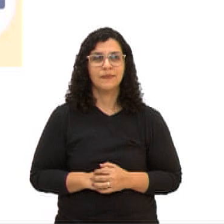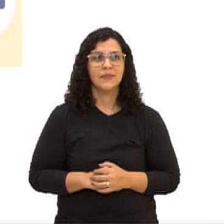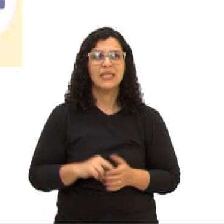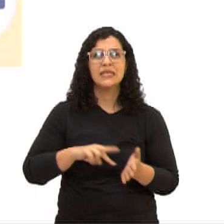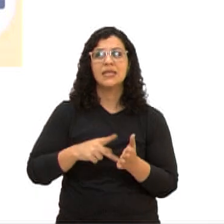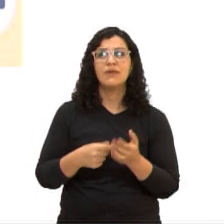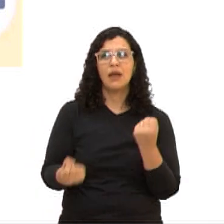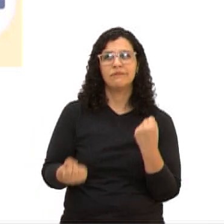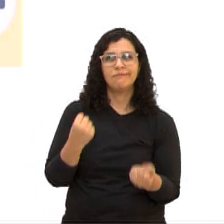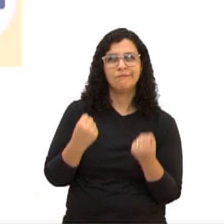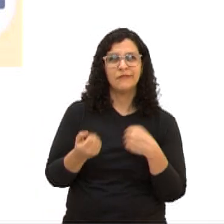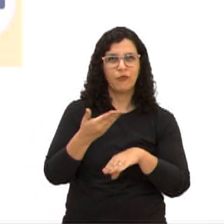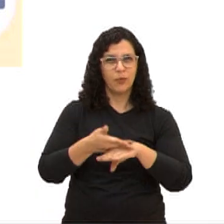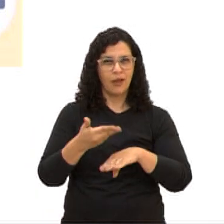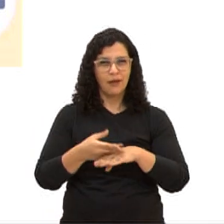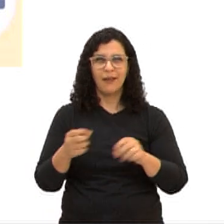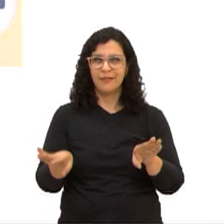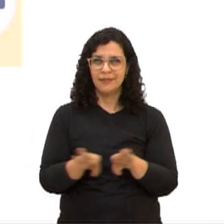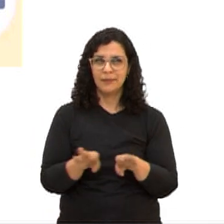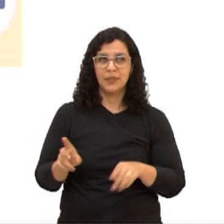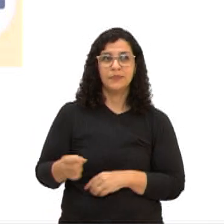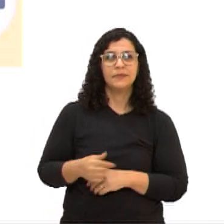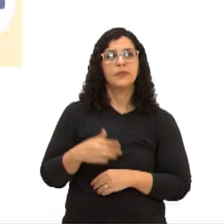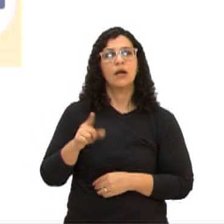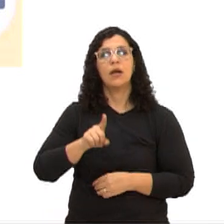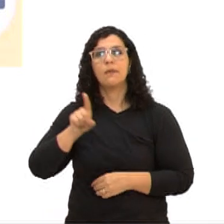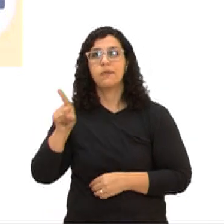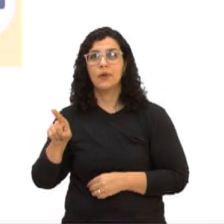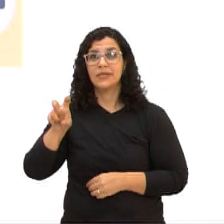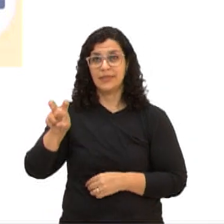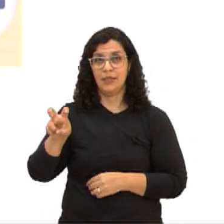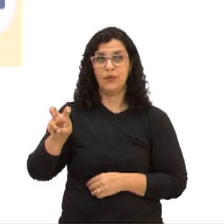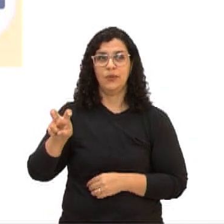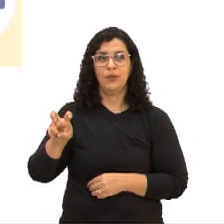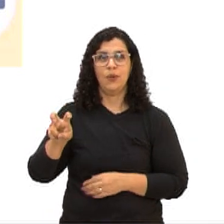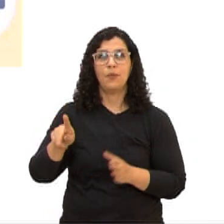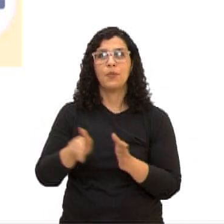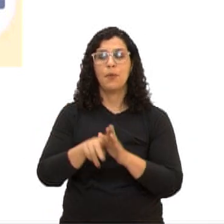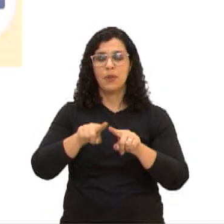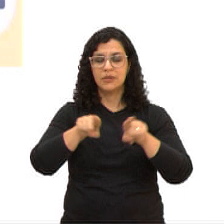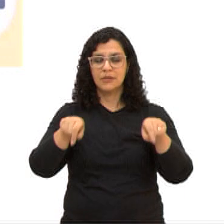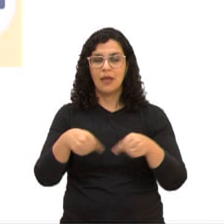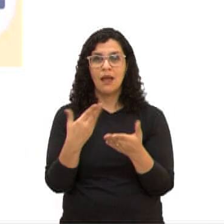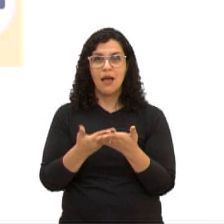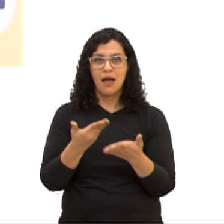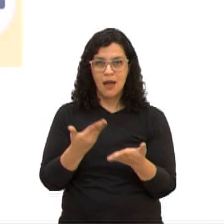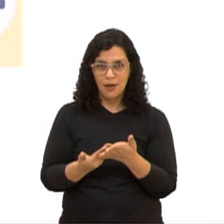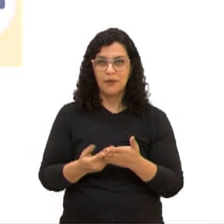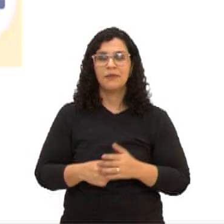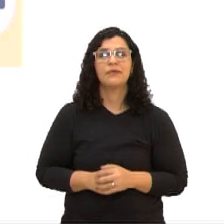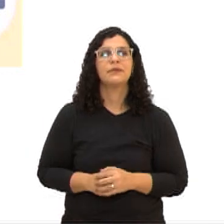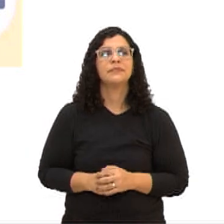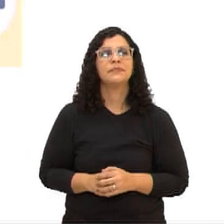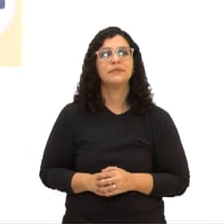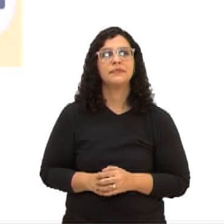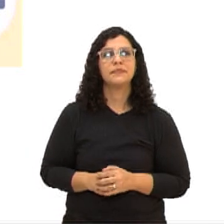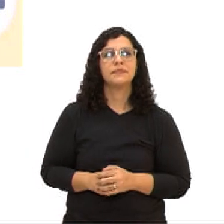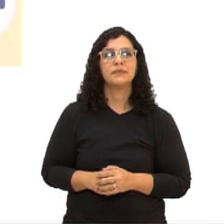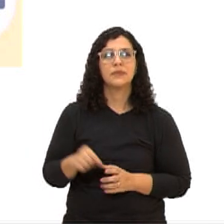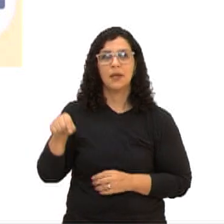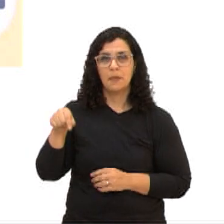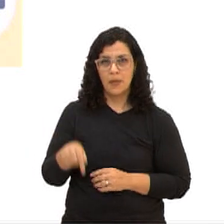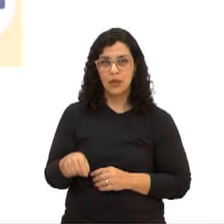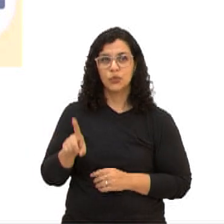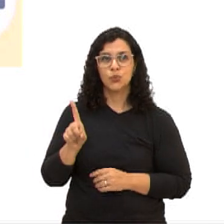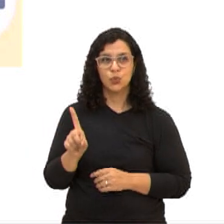ir à academia, né? Aqui do ladinho, a 5, ir à classe, ir para a aula.